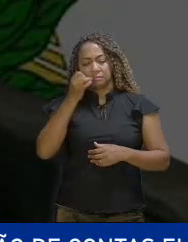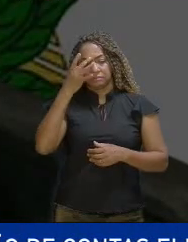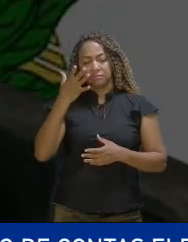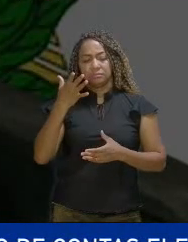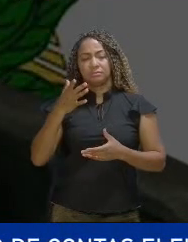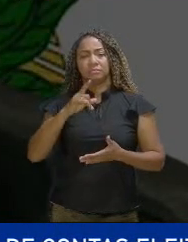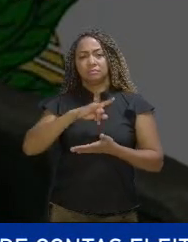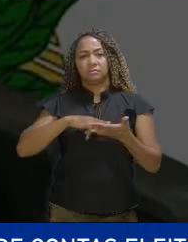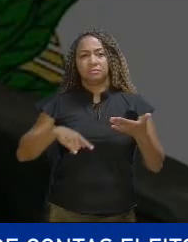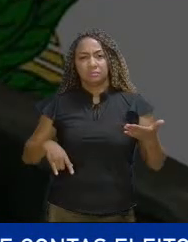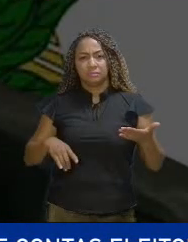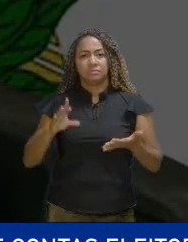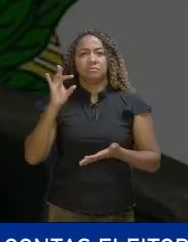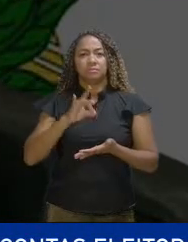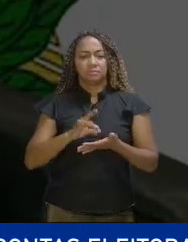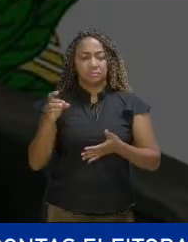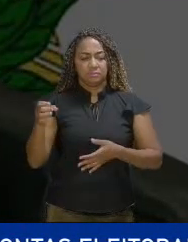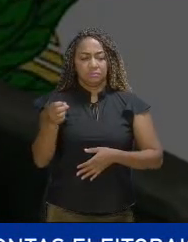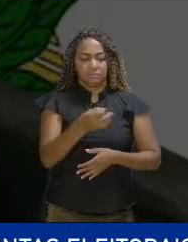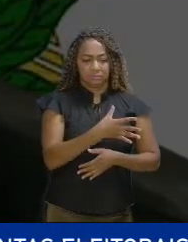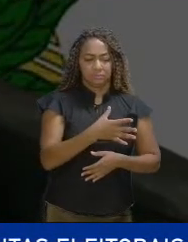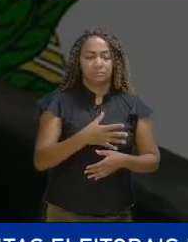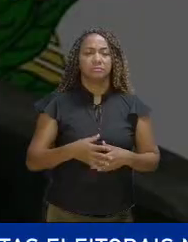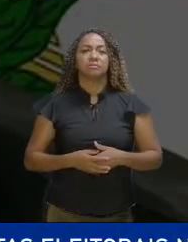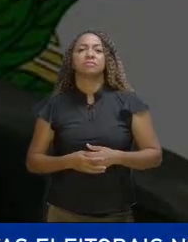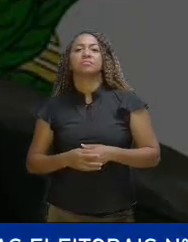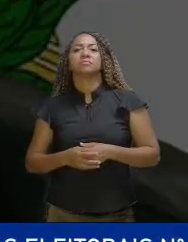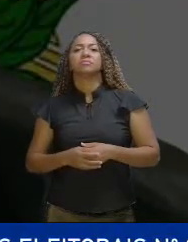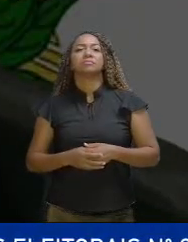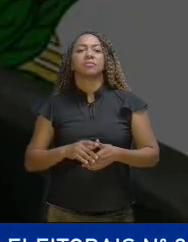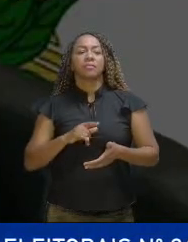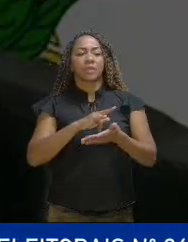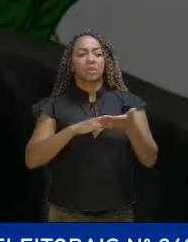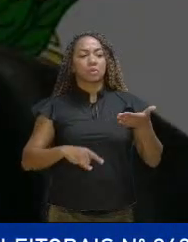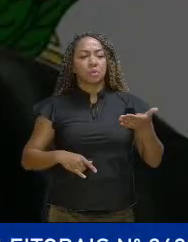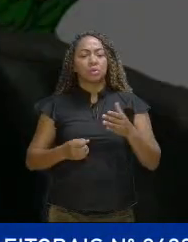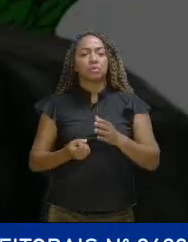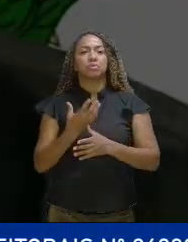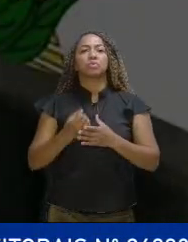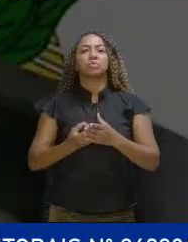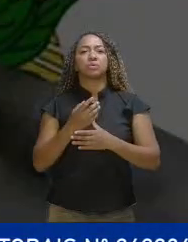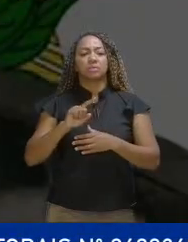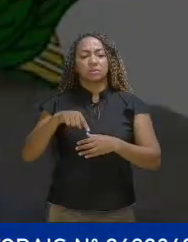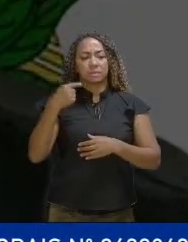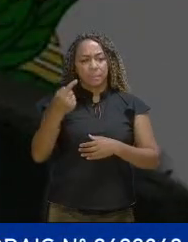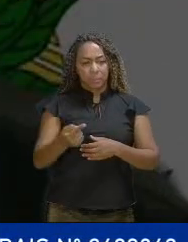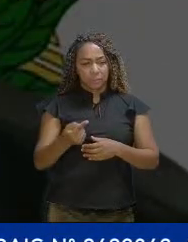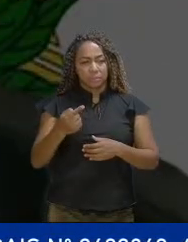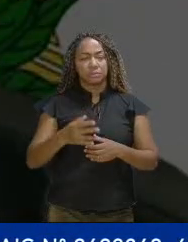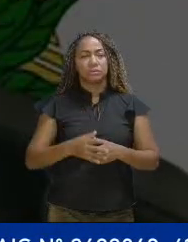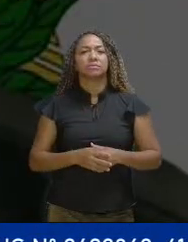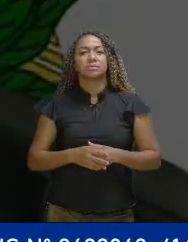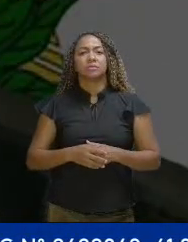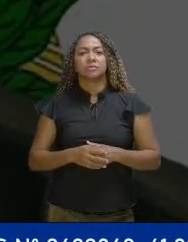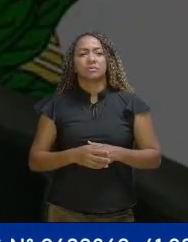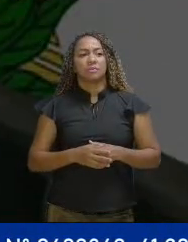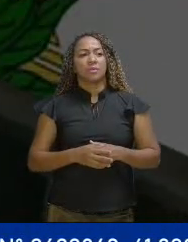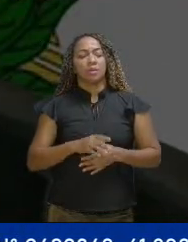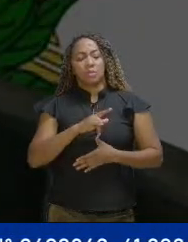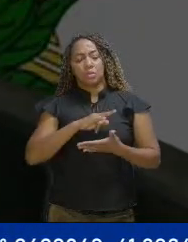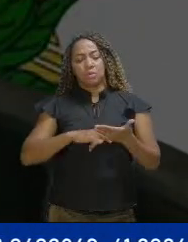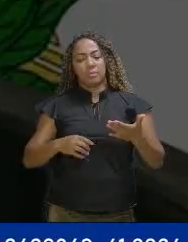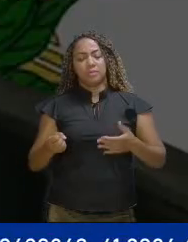supervenientes ou de documentos efetivamente novos. Não são documentos produzidos depois, né? Tem que ser documentos